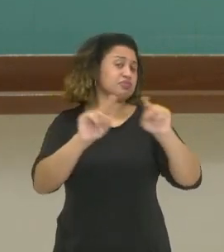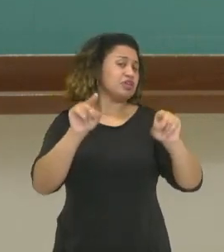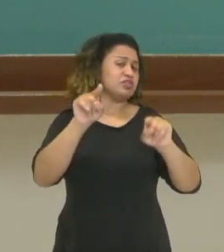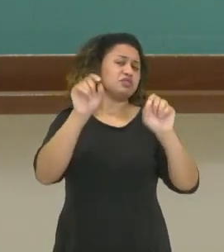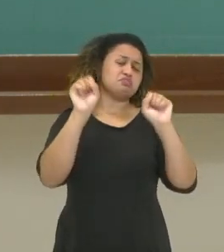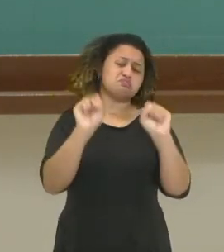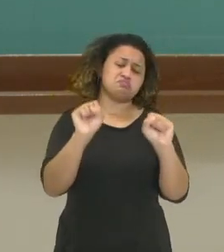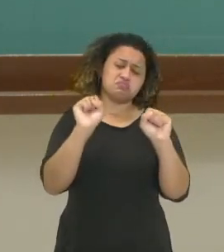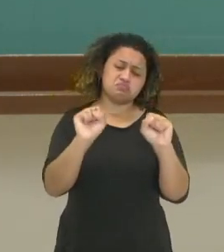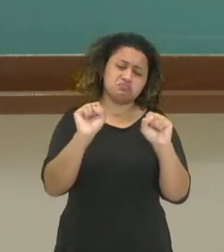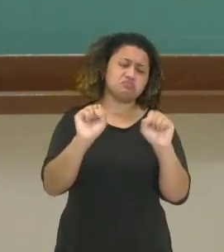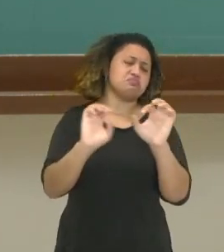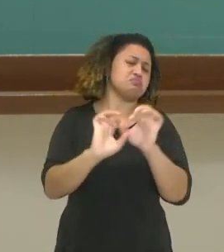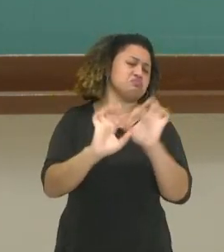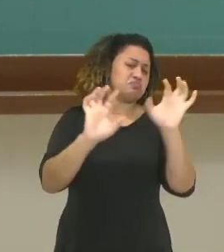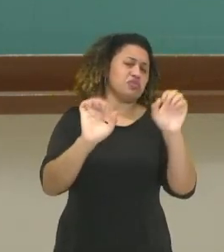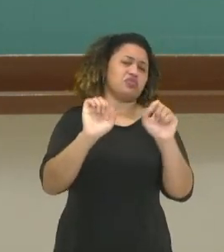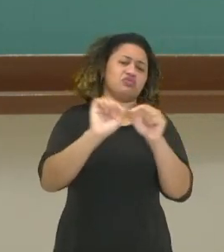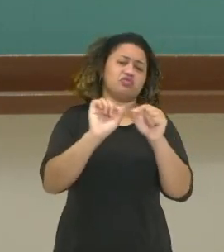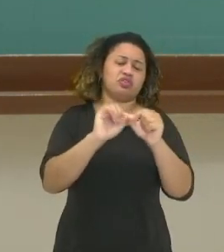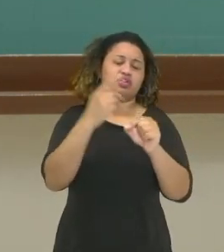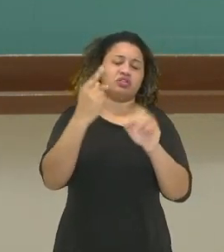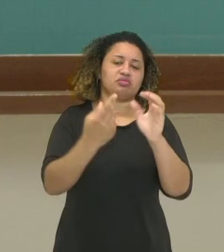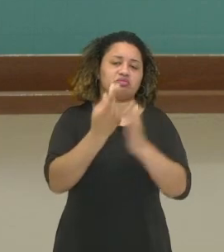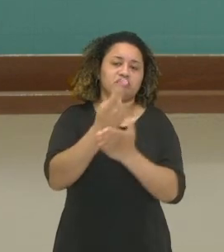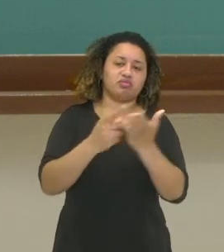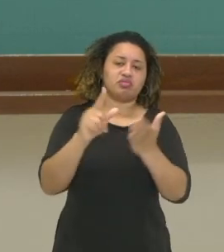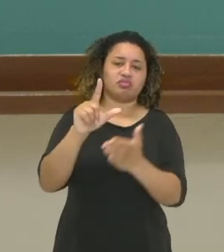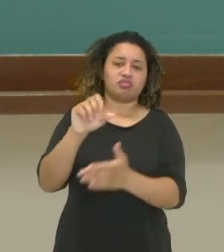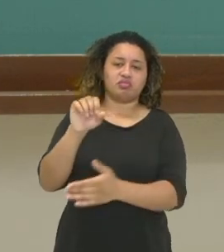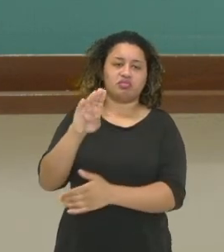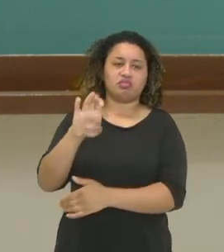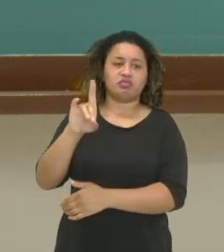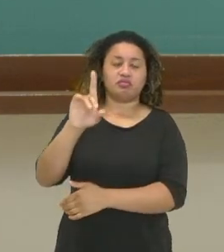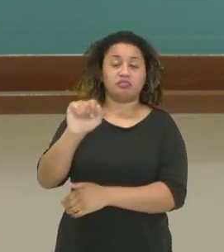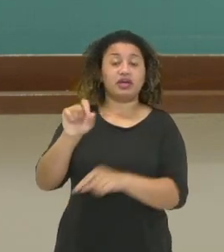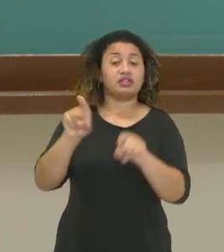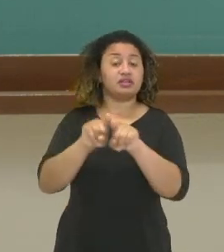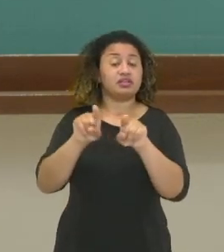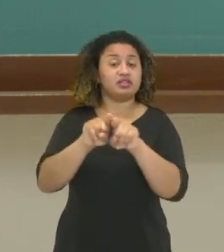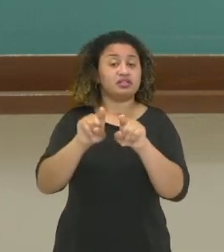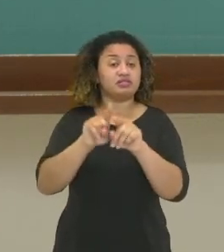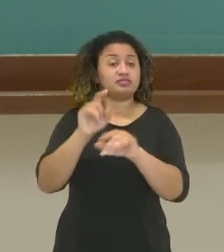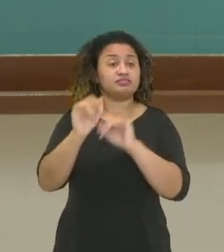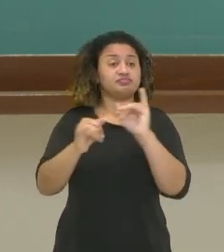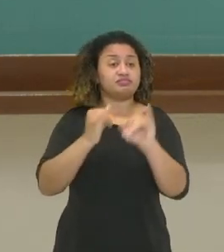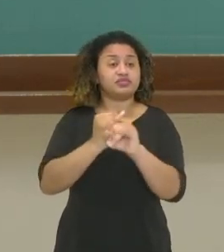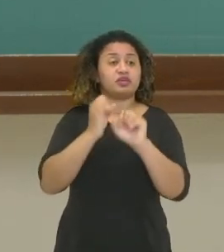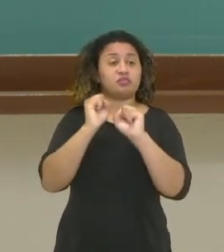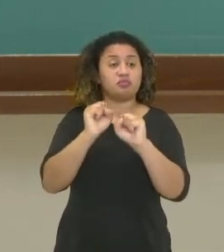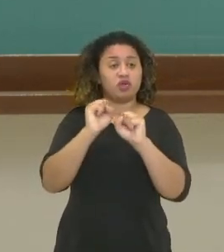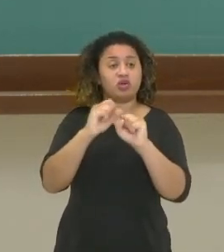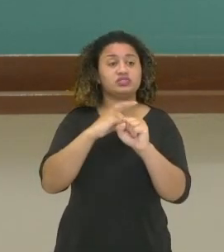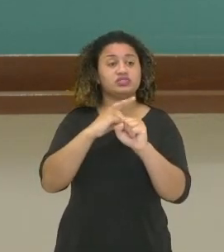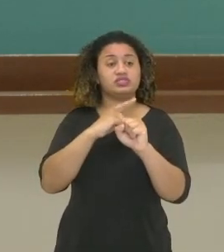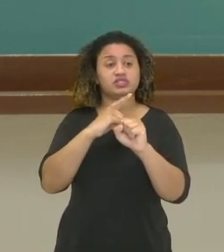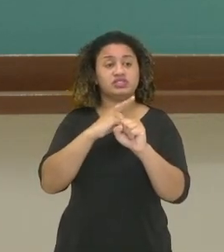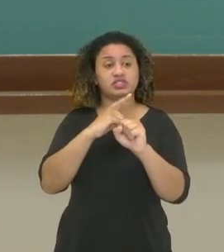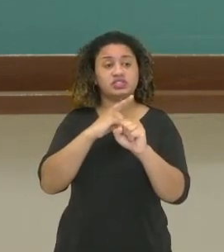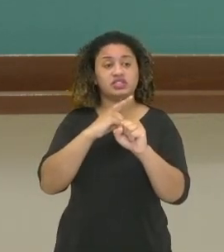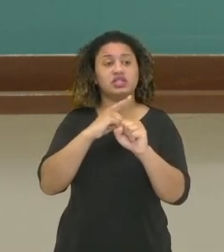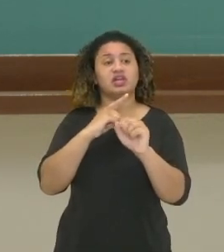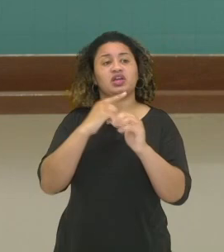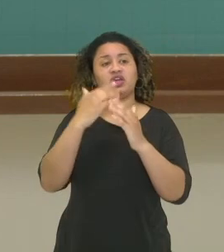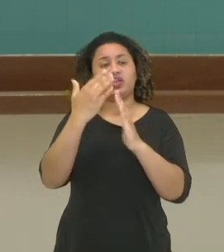pode fazer a sua poesia de lombada também virtualmente, né? Você pode pegar, por exemplo, capas